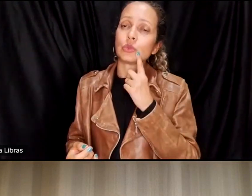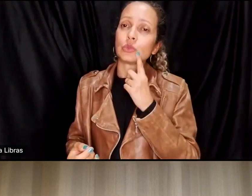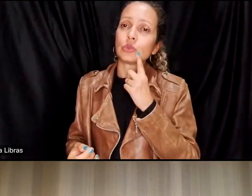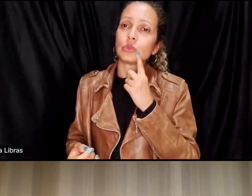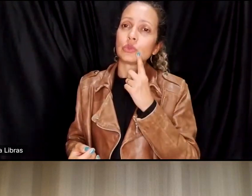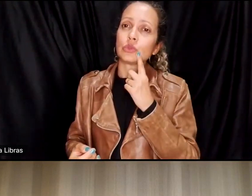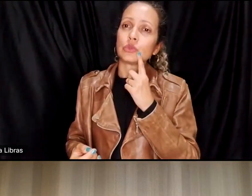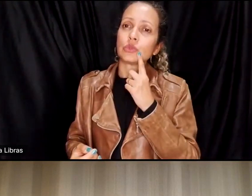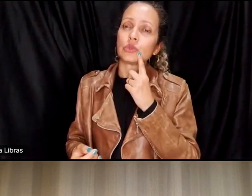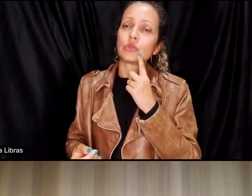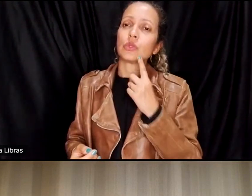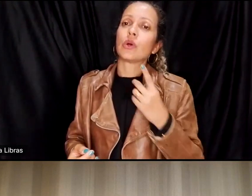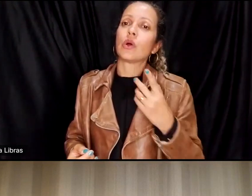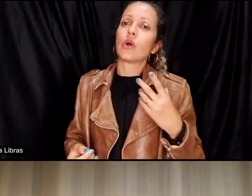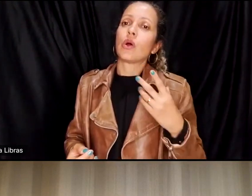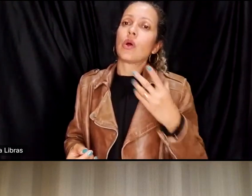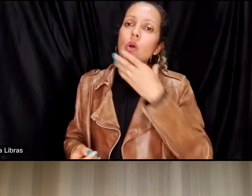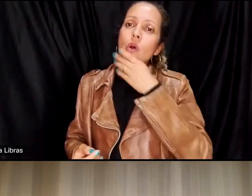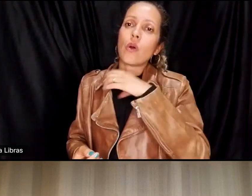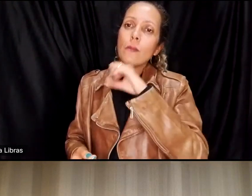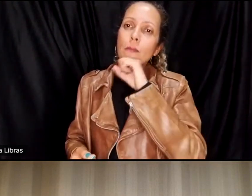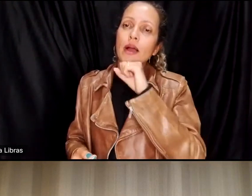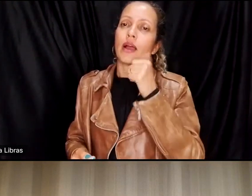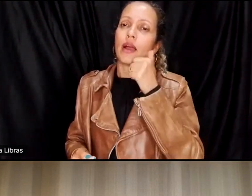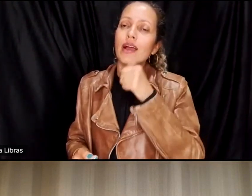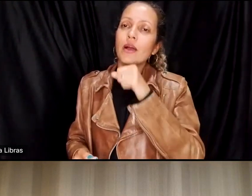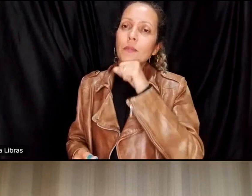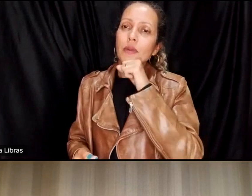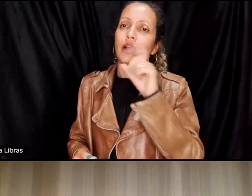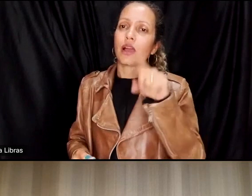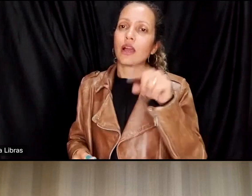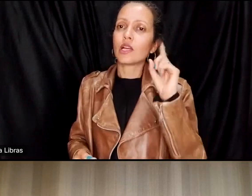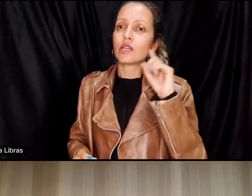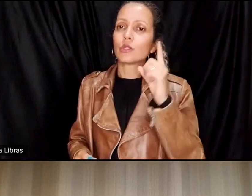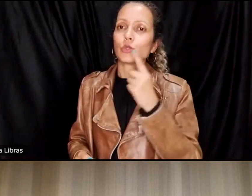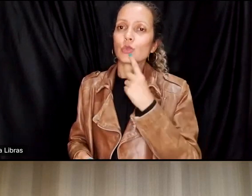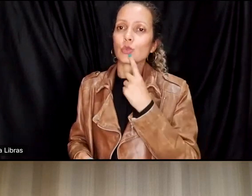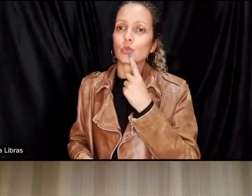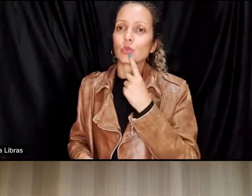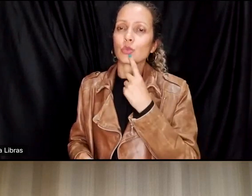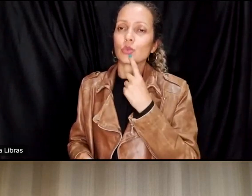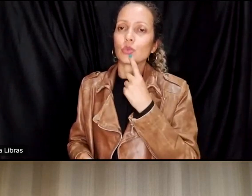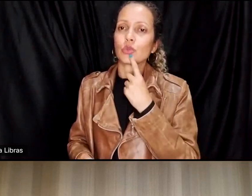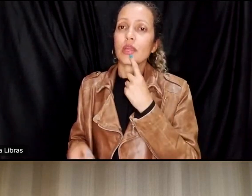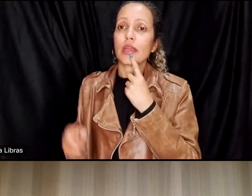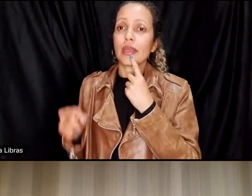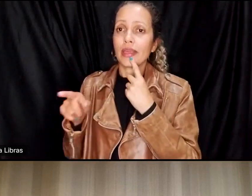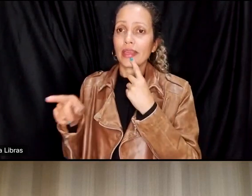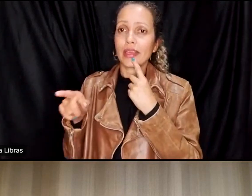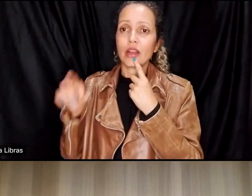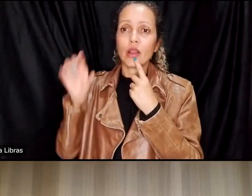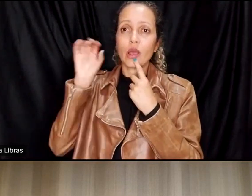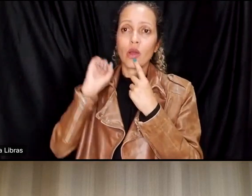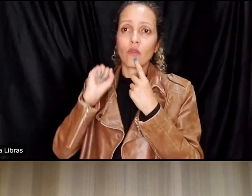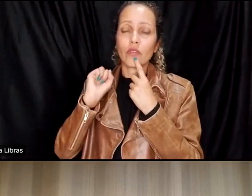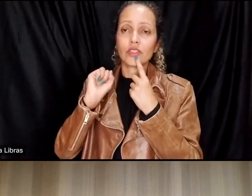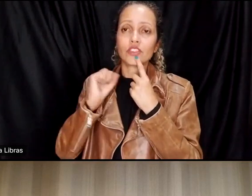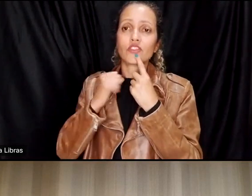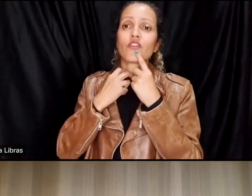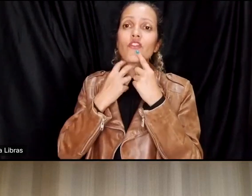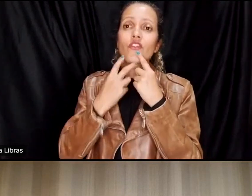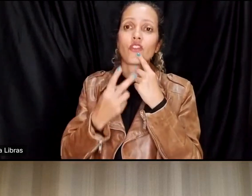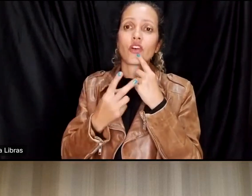ele não aprendeu a desenvolver a língua. Não, não. Ele falava. Em Libras.